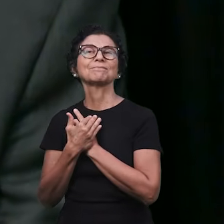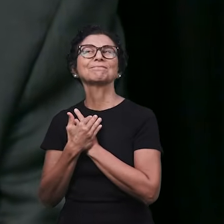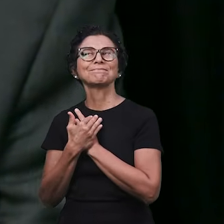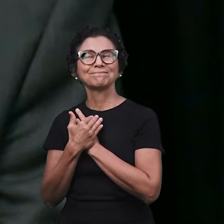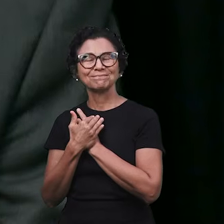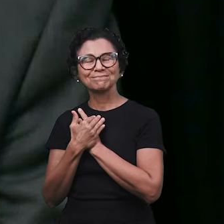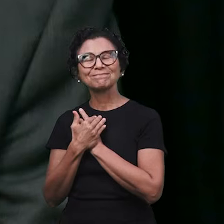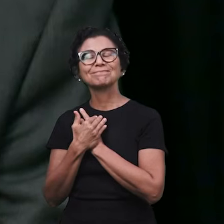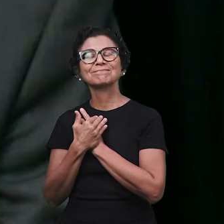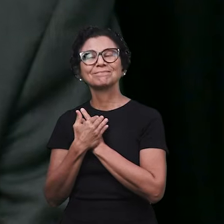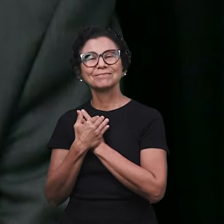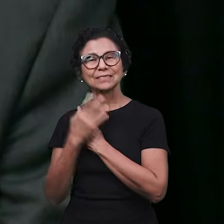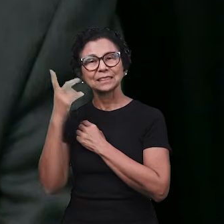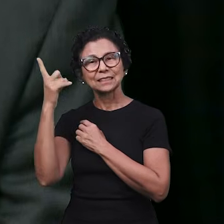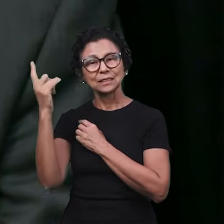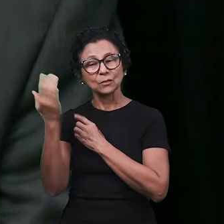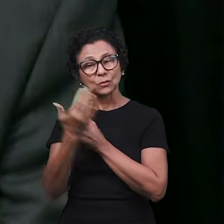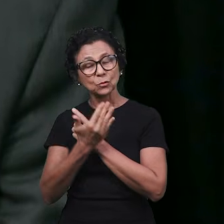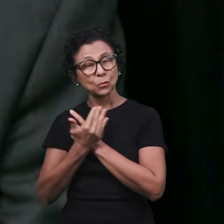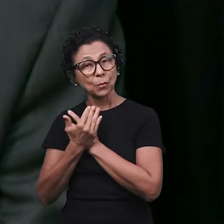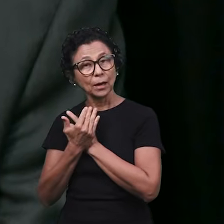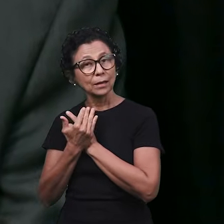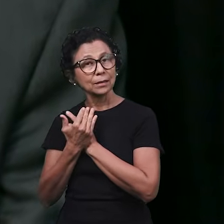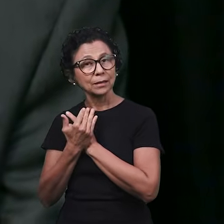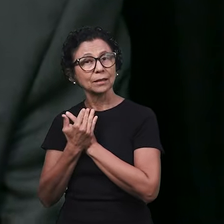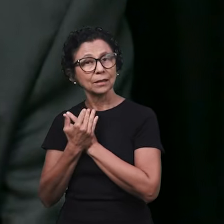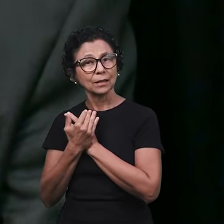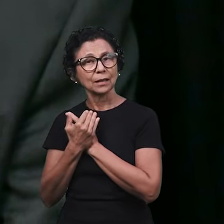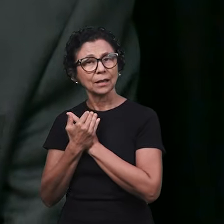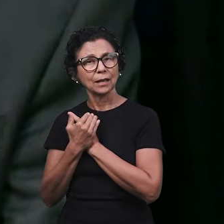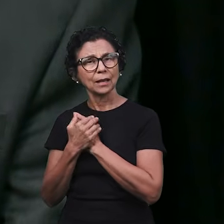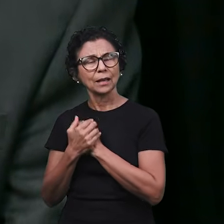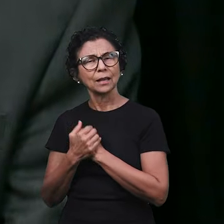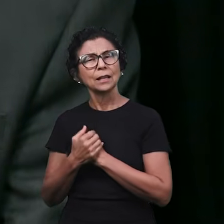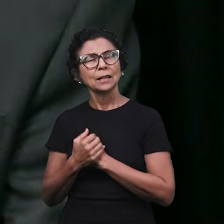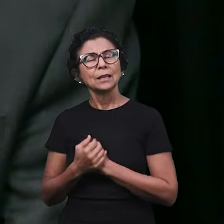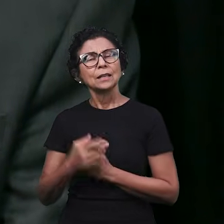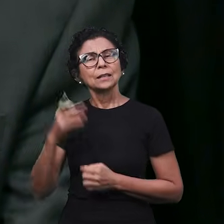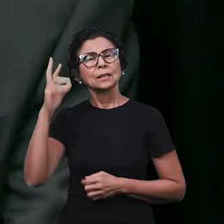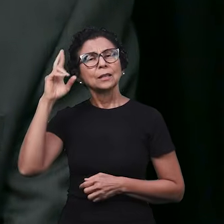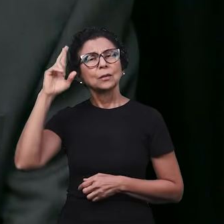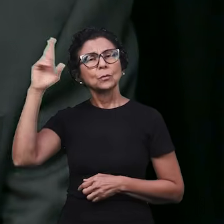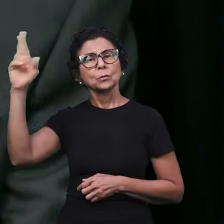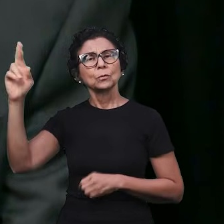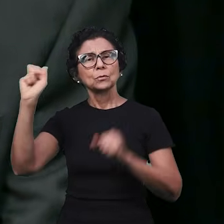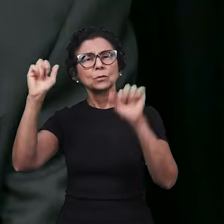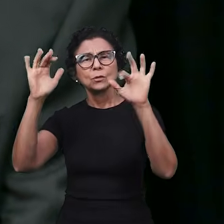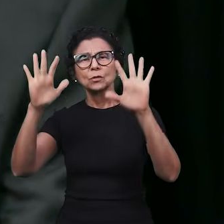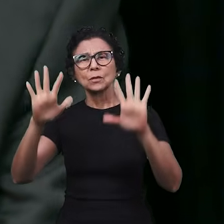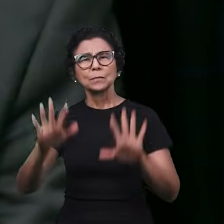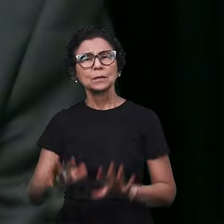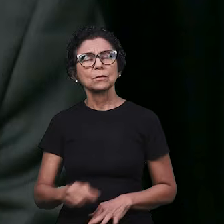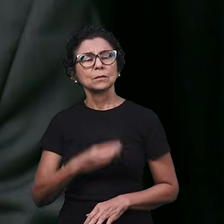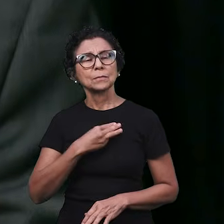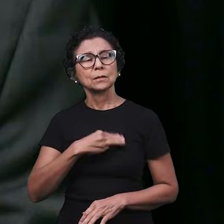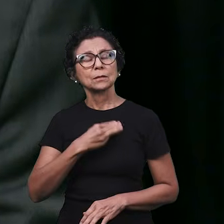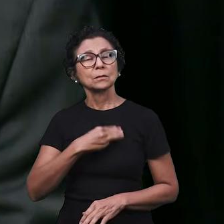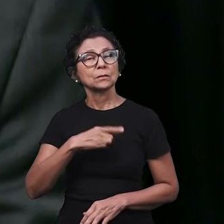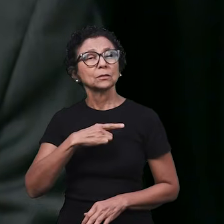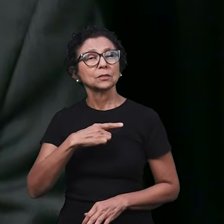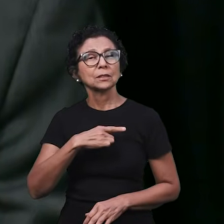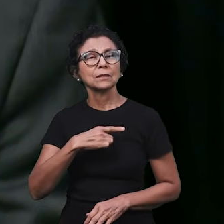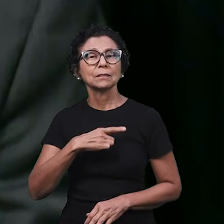é guardado por Deus, é amparado por Deus. O Senhor resplandeça o seu rosto sobre ti, tem misericórdia de